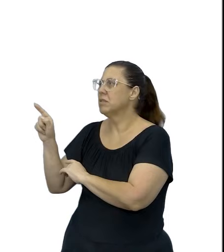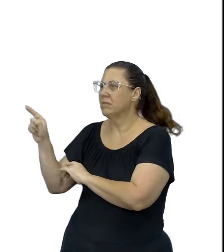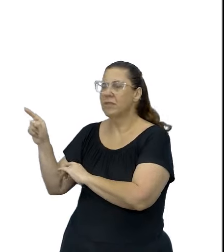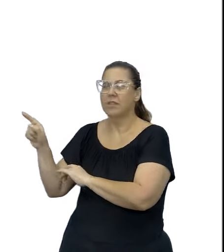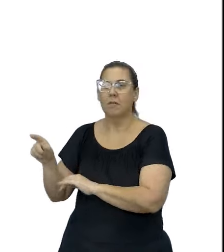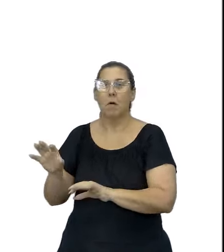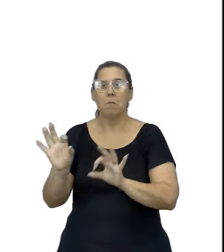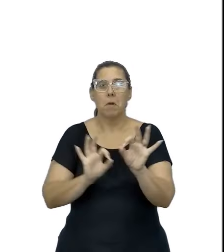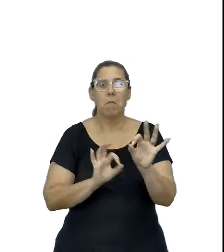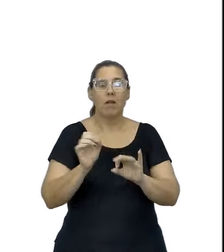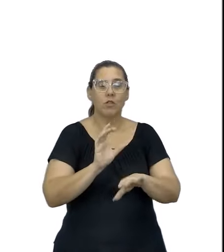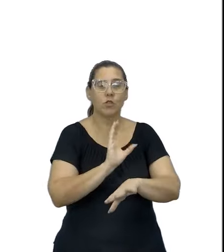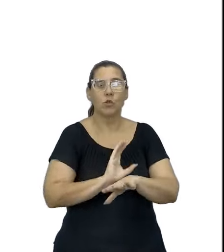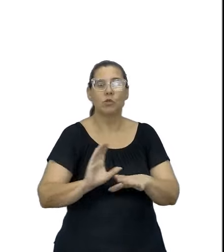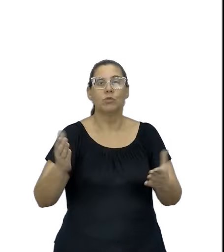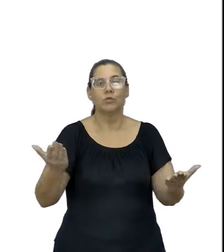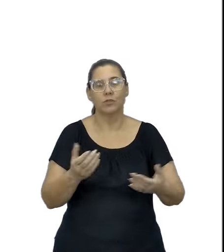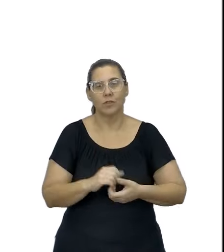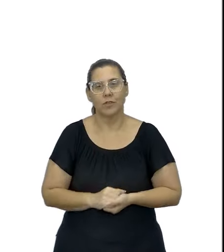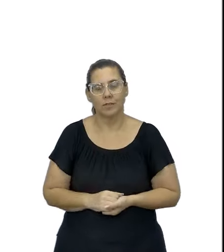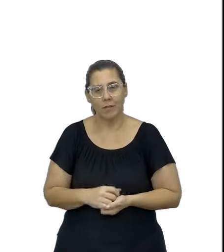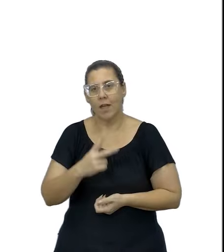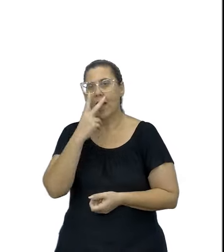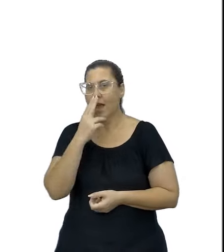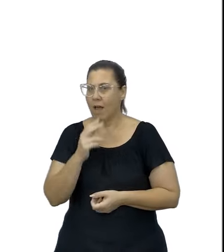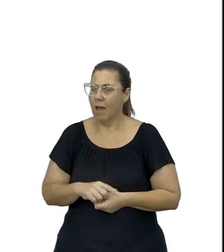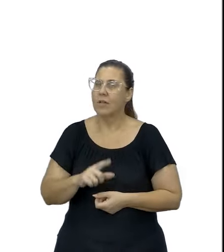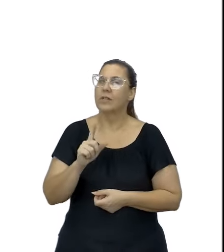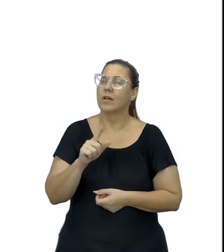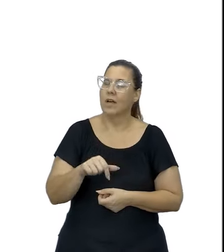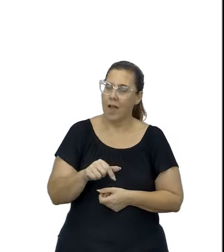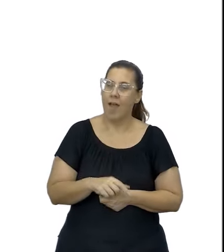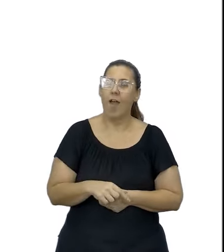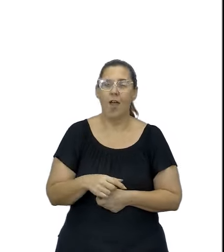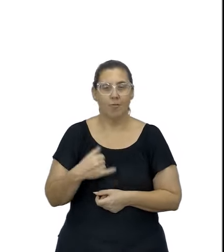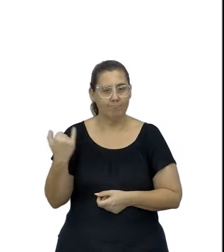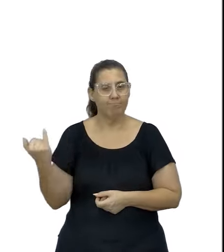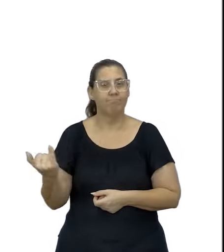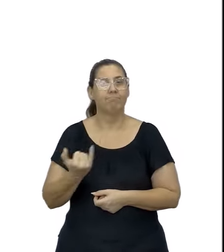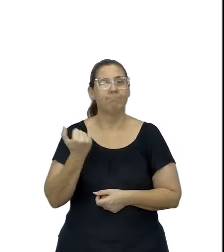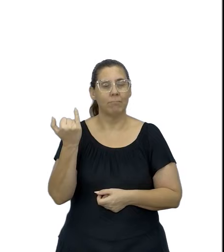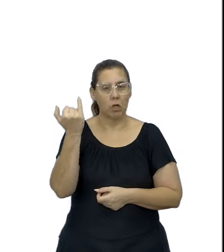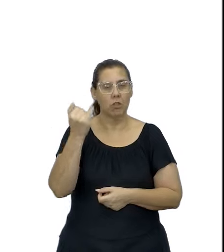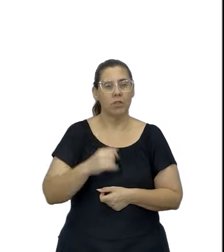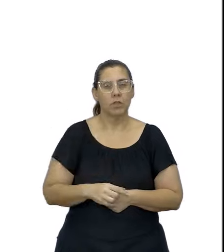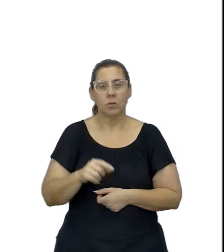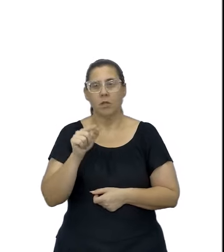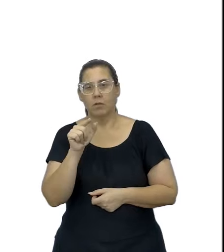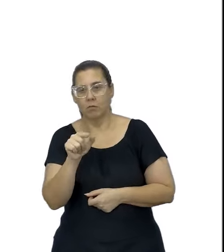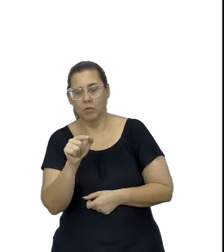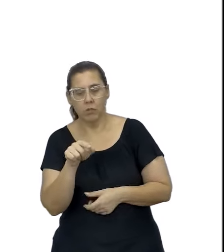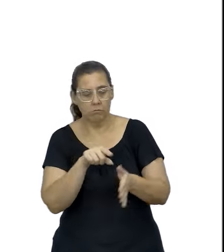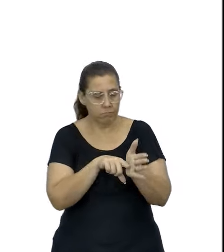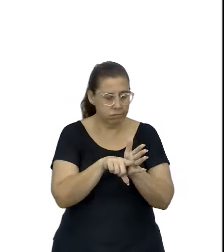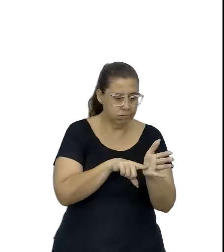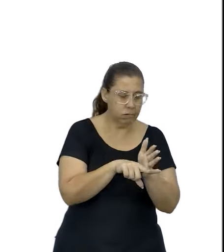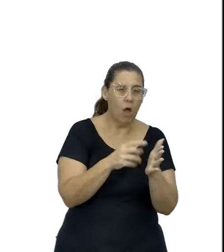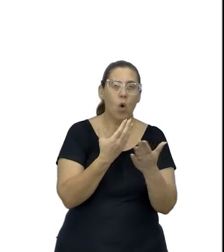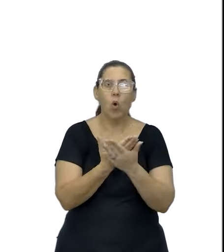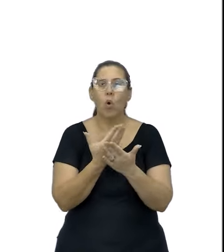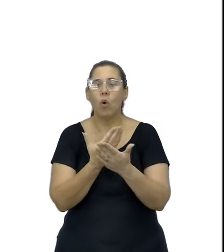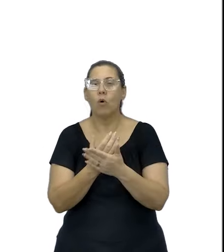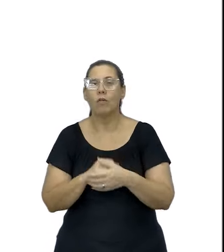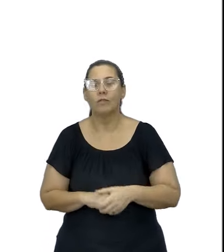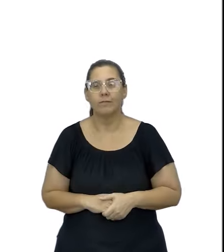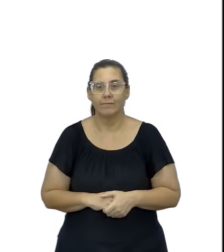essa formação, e acredito que ela seja aí uma fonte muito importante, né, para vocês, de consulta e estudo,